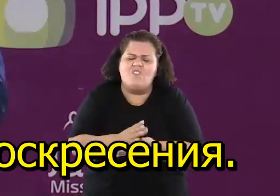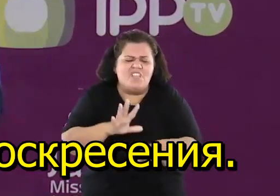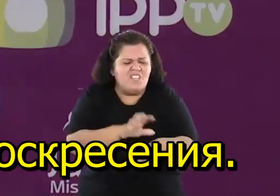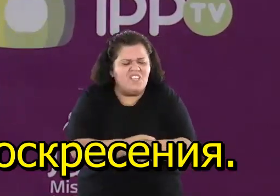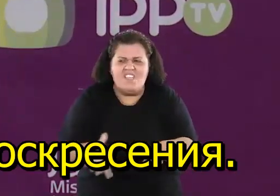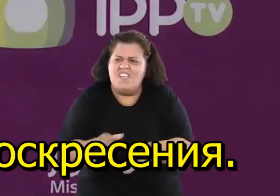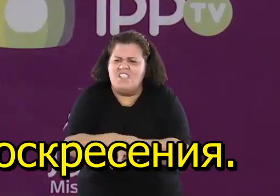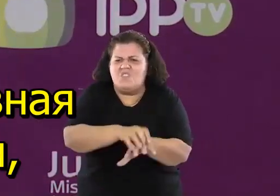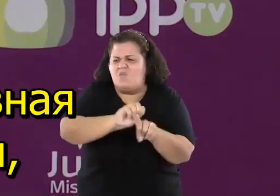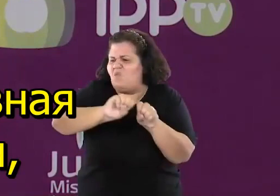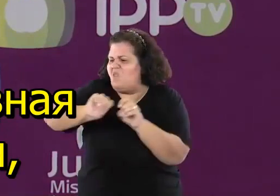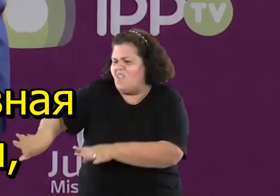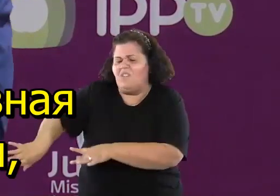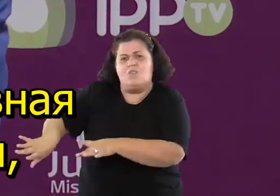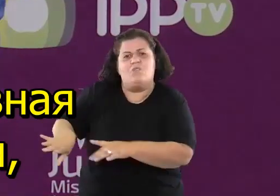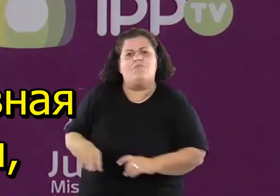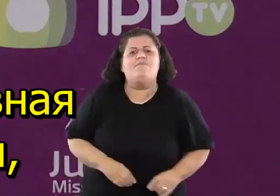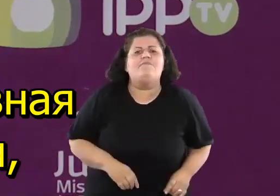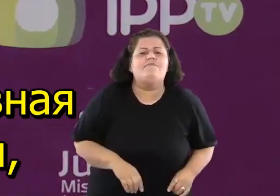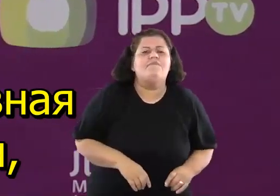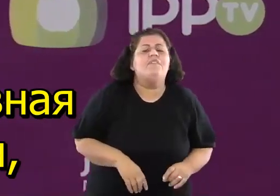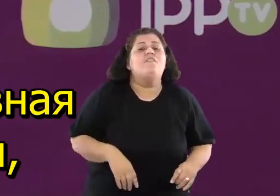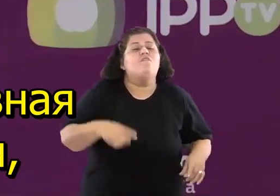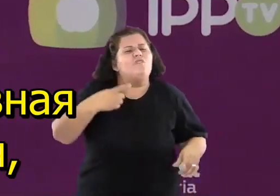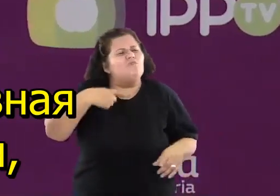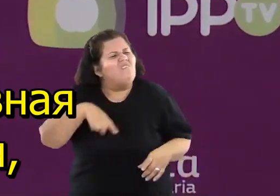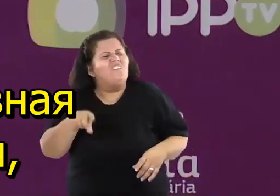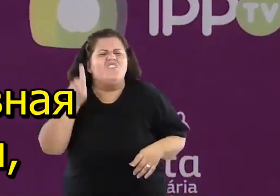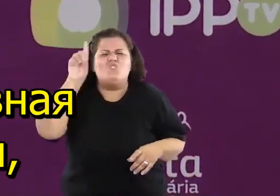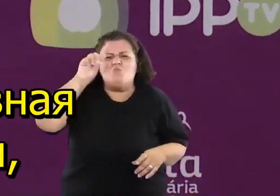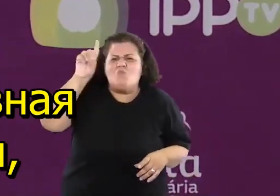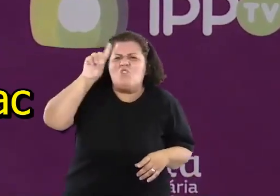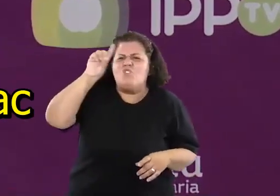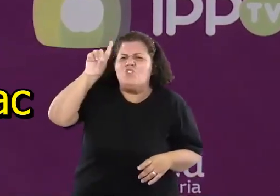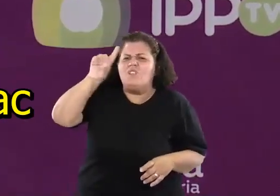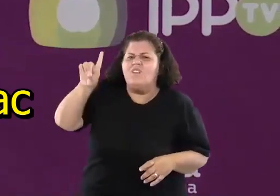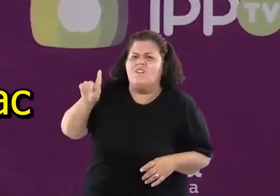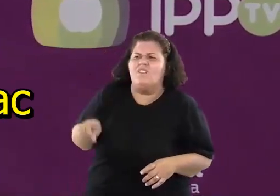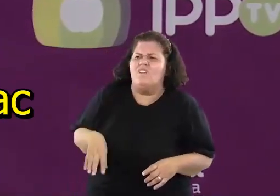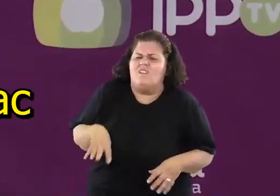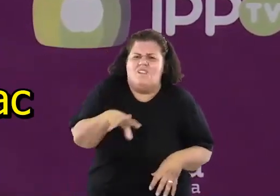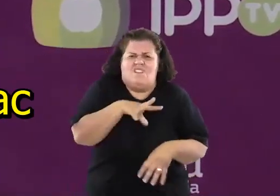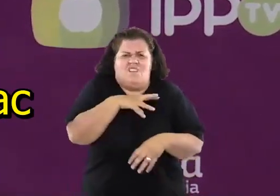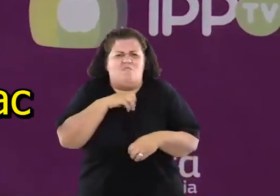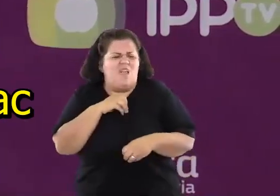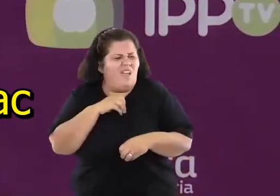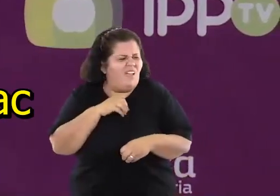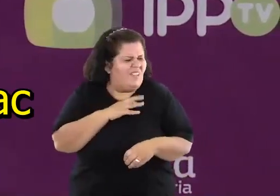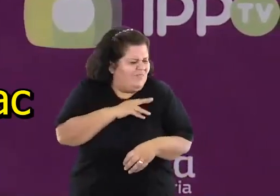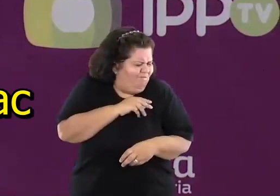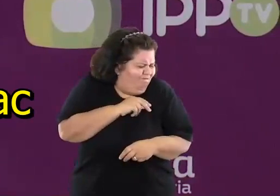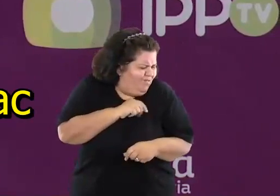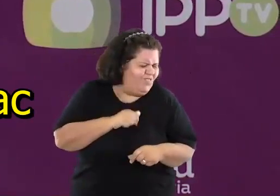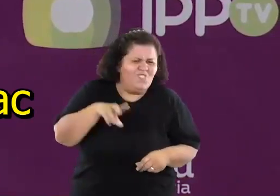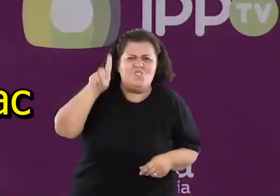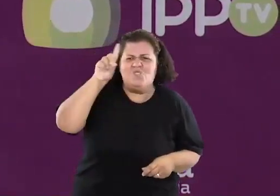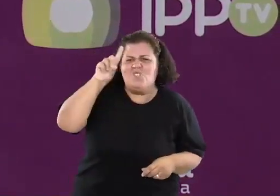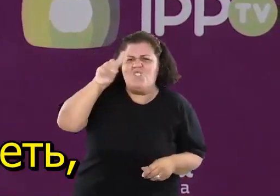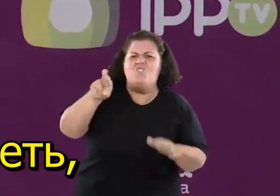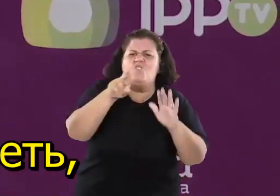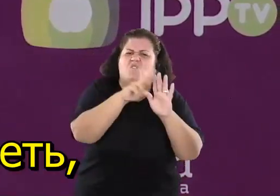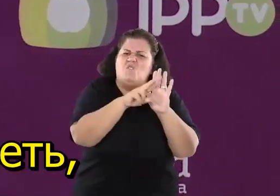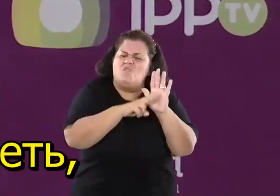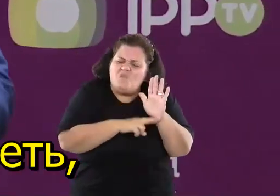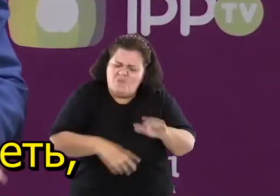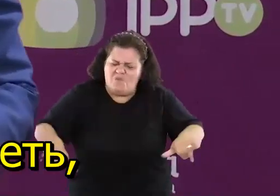sua ressurreição. Talvez a sua vida é de rotina amarga e difícil, e Jesus quer encontrar você lá nessa rotina sua.